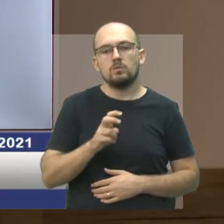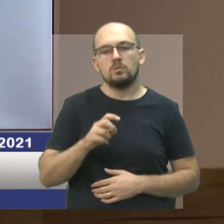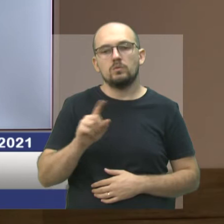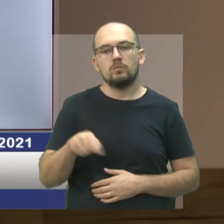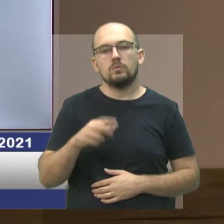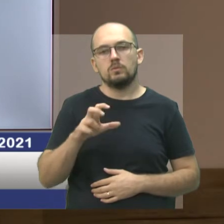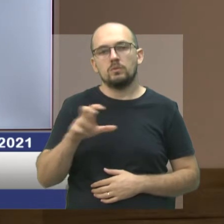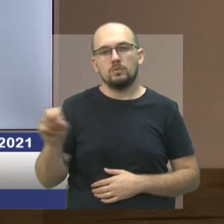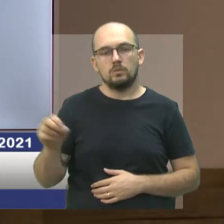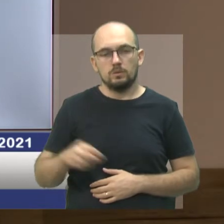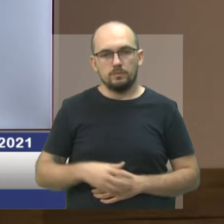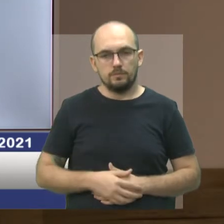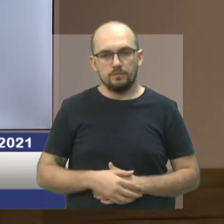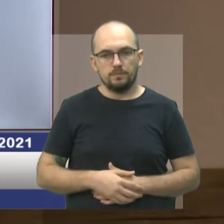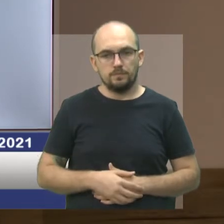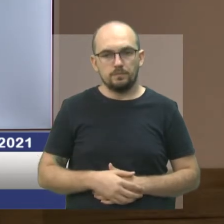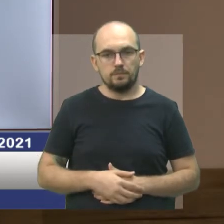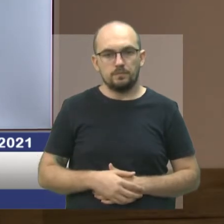550.